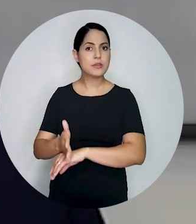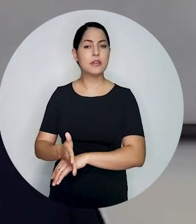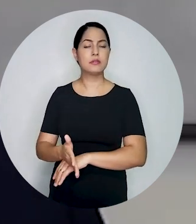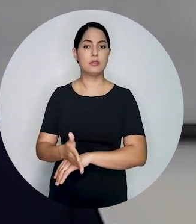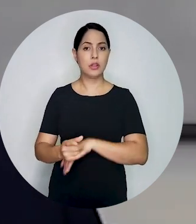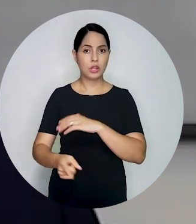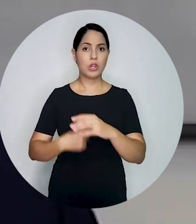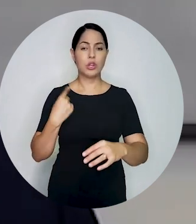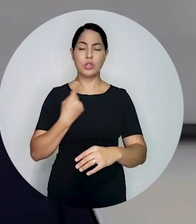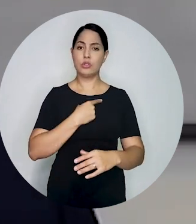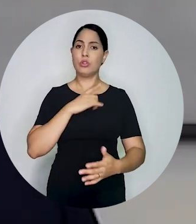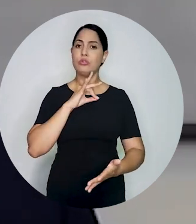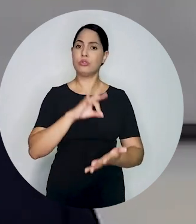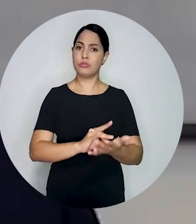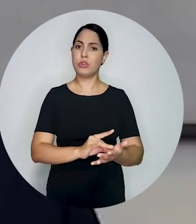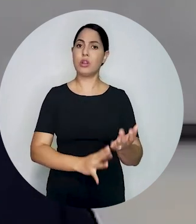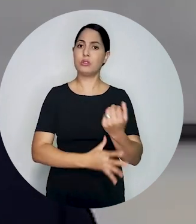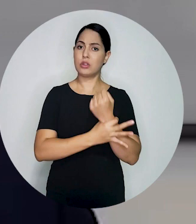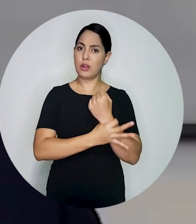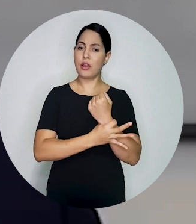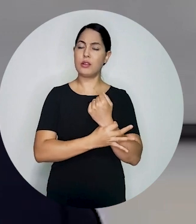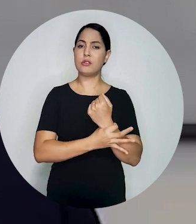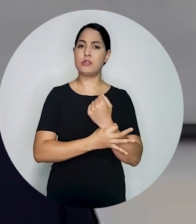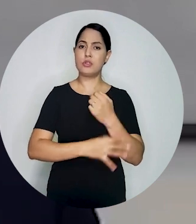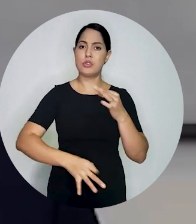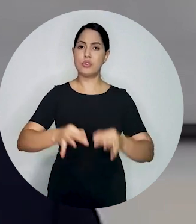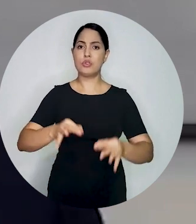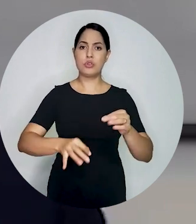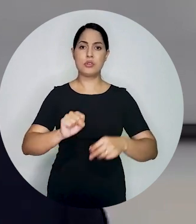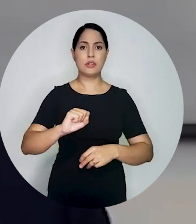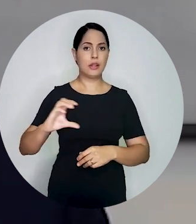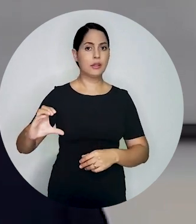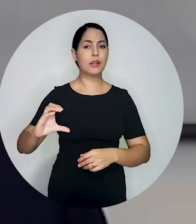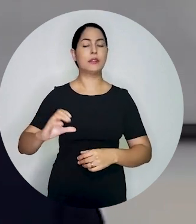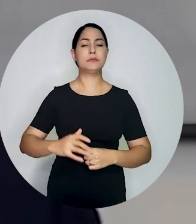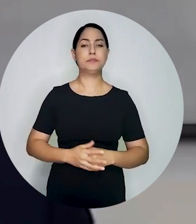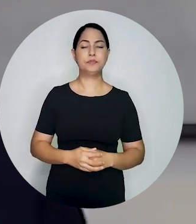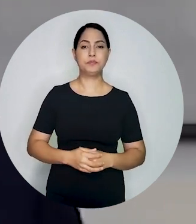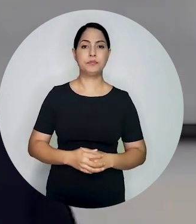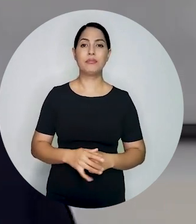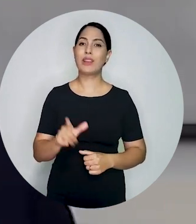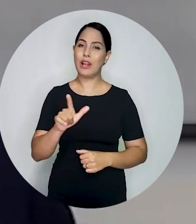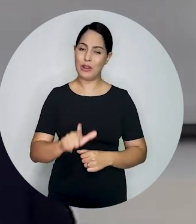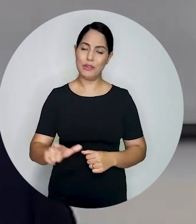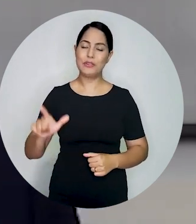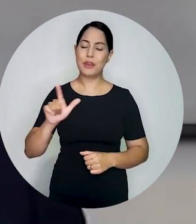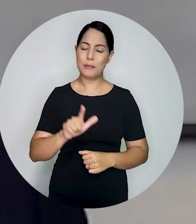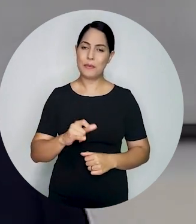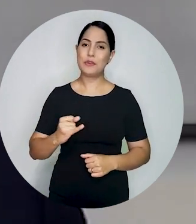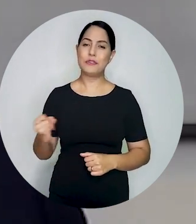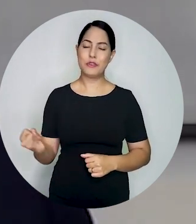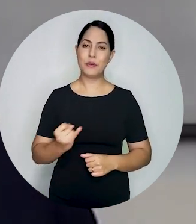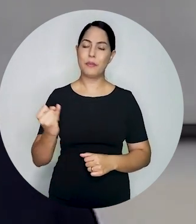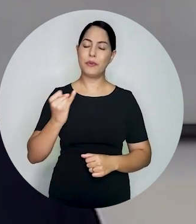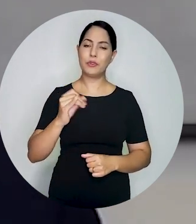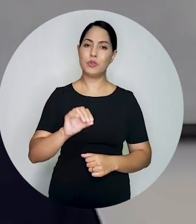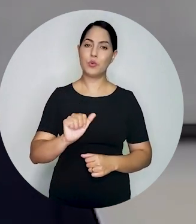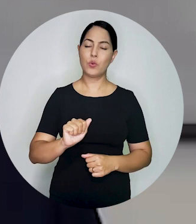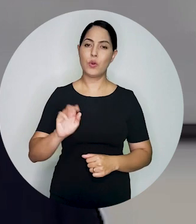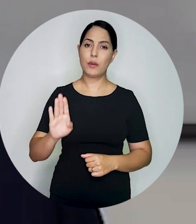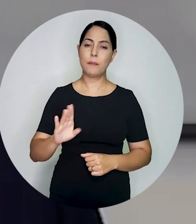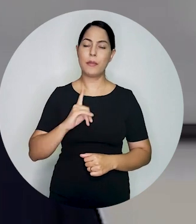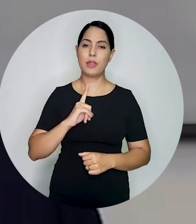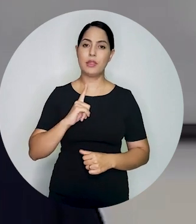que garantíssemos a efetivação da prestação jurisdicional em nosso estado de Santa Catarina. E doravante a